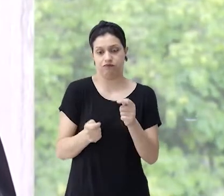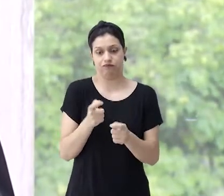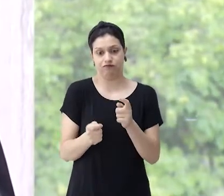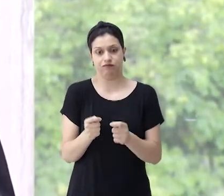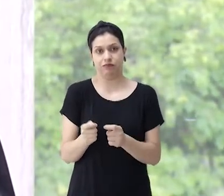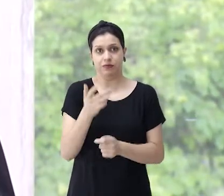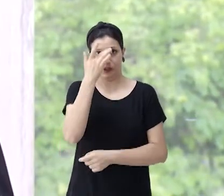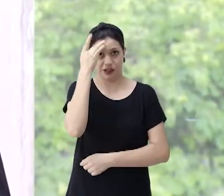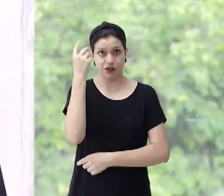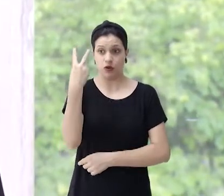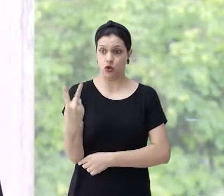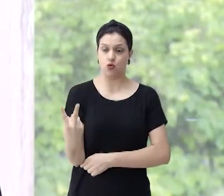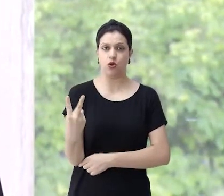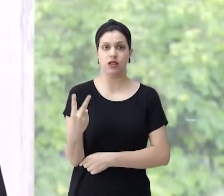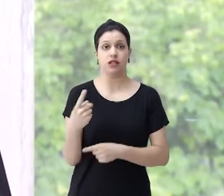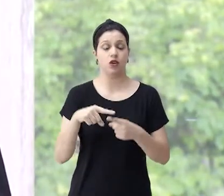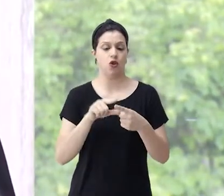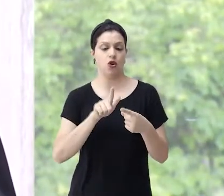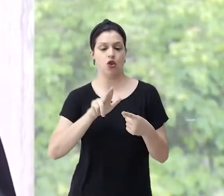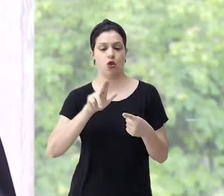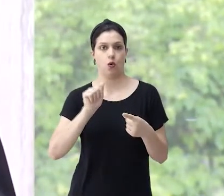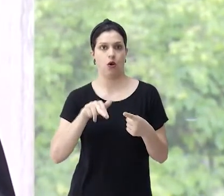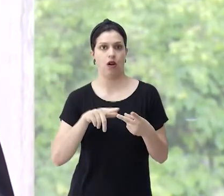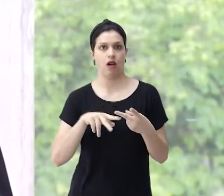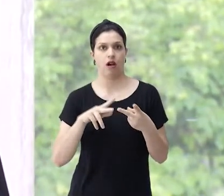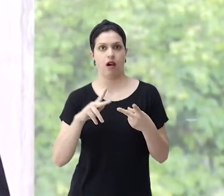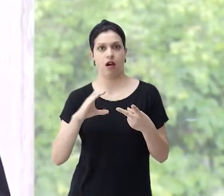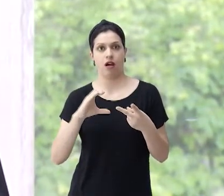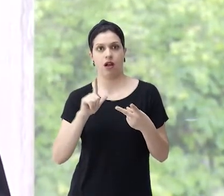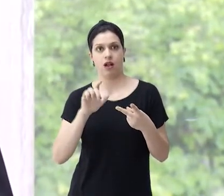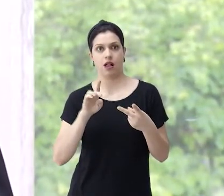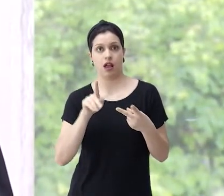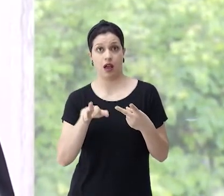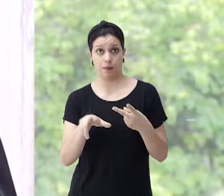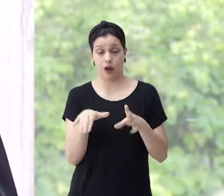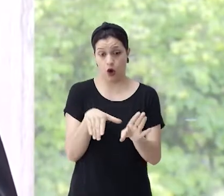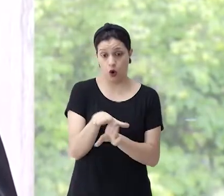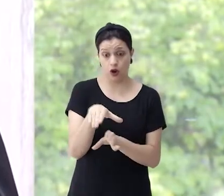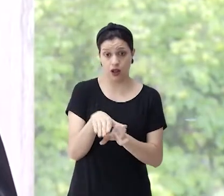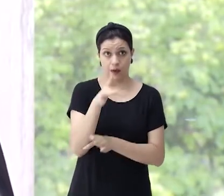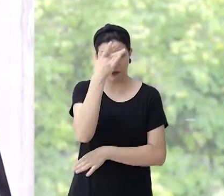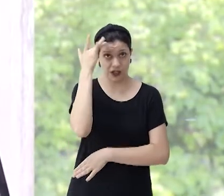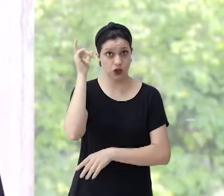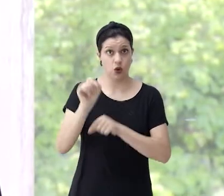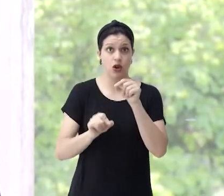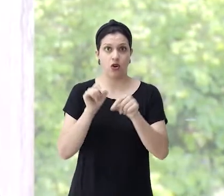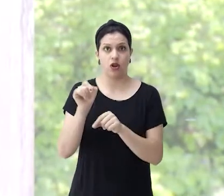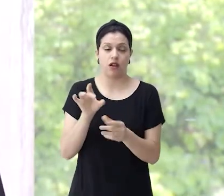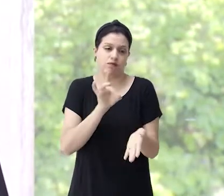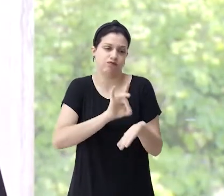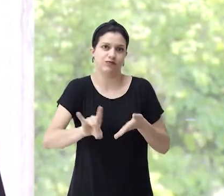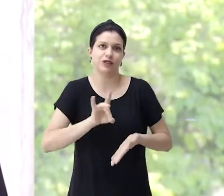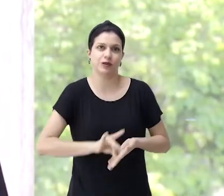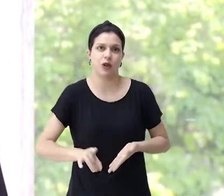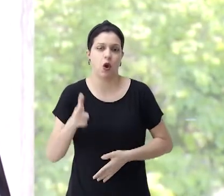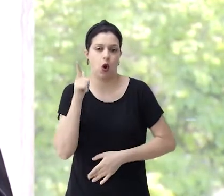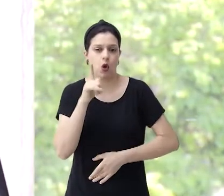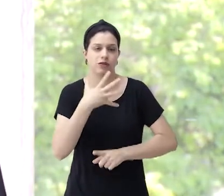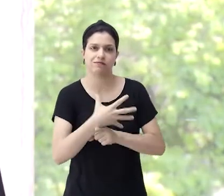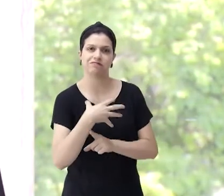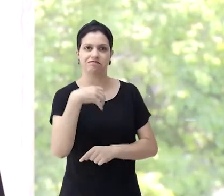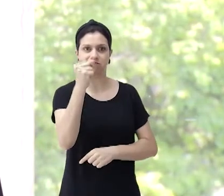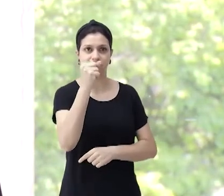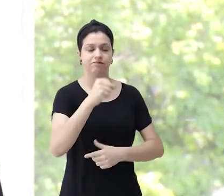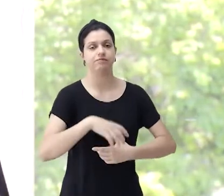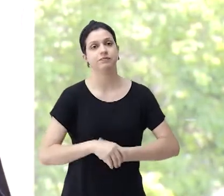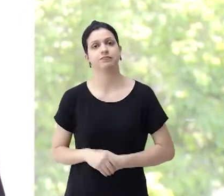game Neighbor Hero possui 2 personagens que são o Luan e o Kleber. Eles orientam os jogadores, em cada fase, a